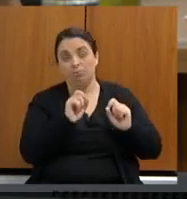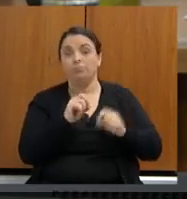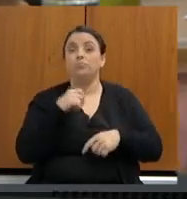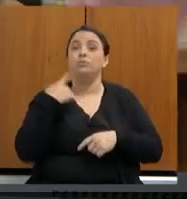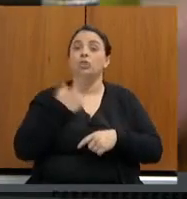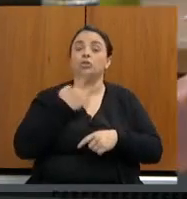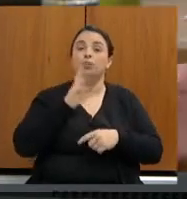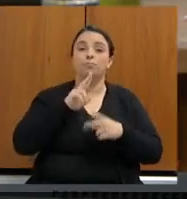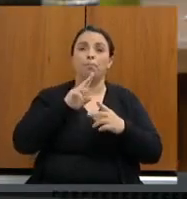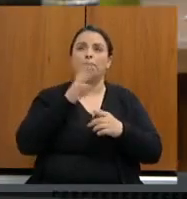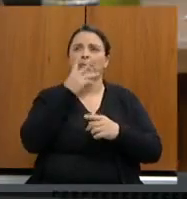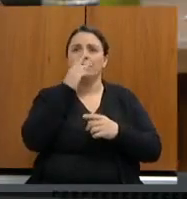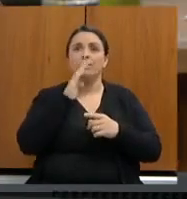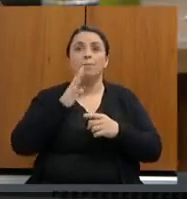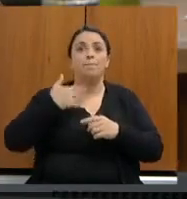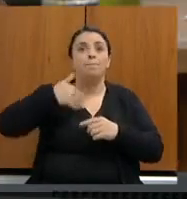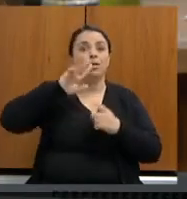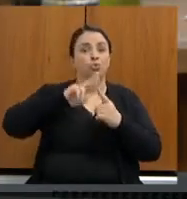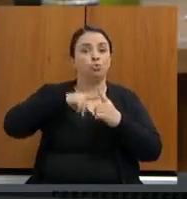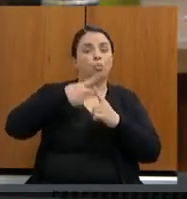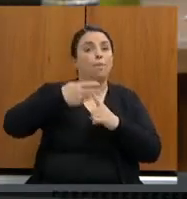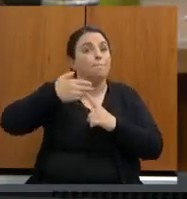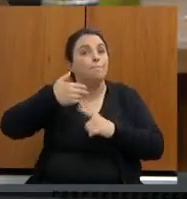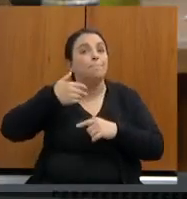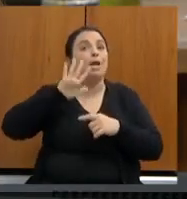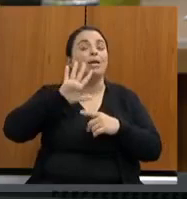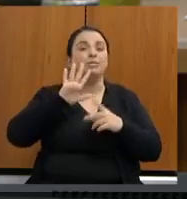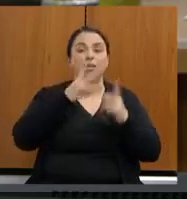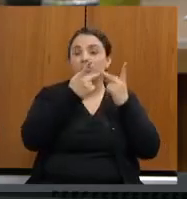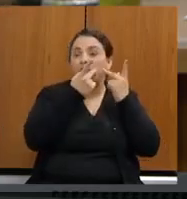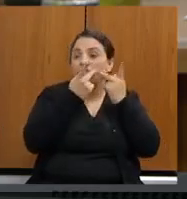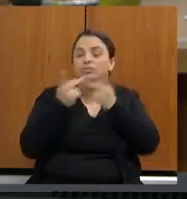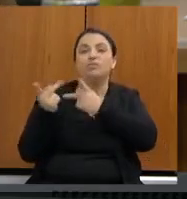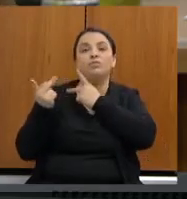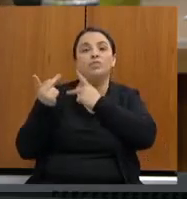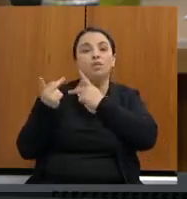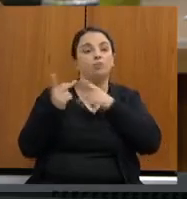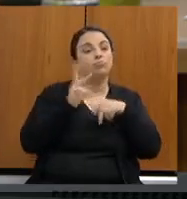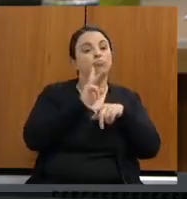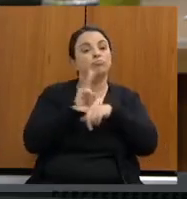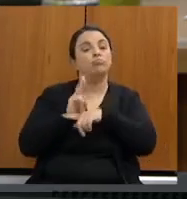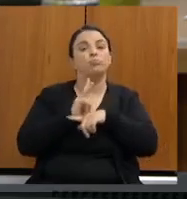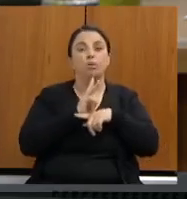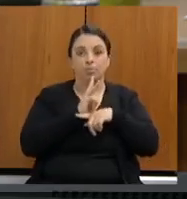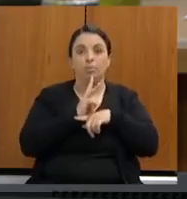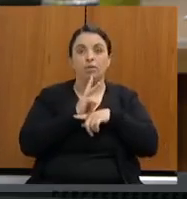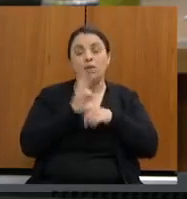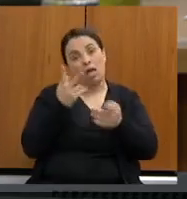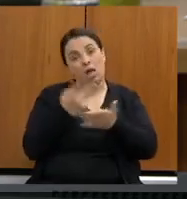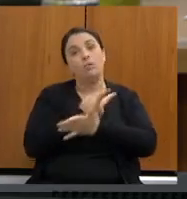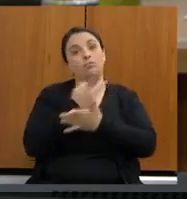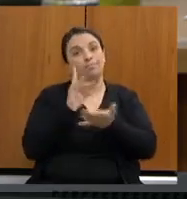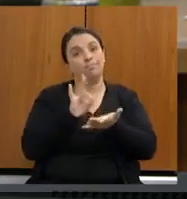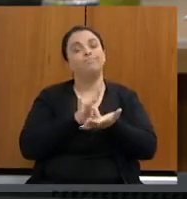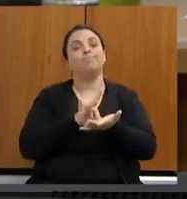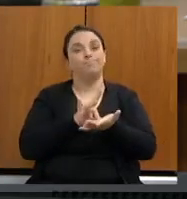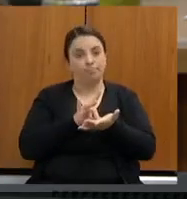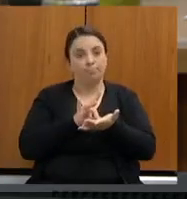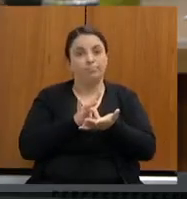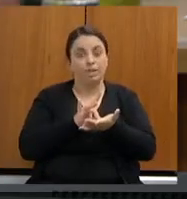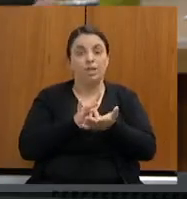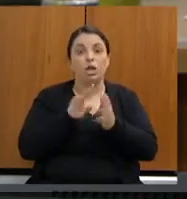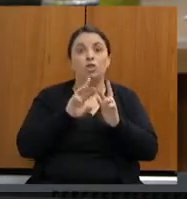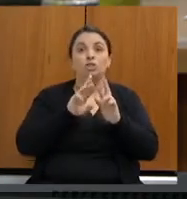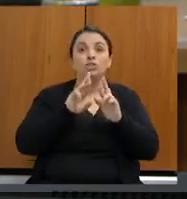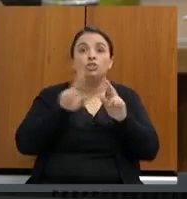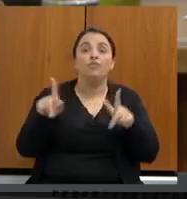né só neste primeiro semestre o número de visitas realizadas é a nossa atuação O que diferencia de todo e o todo o restante do